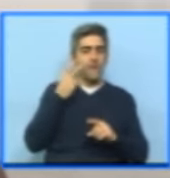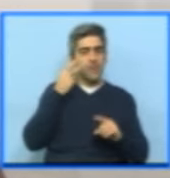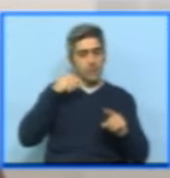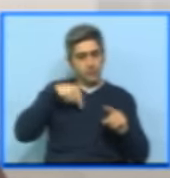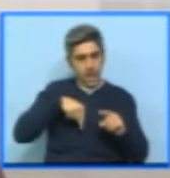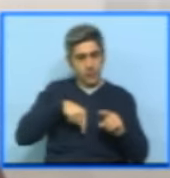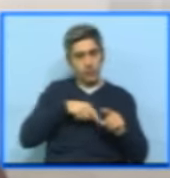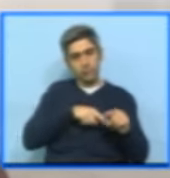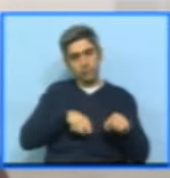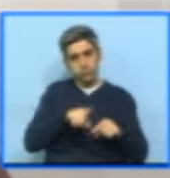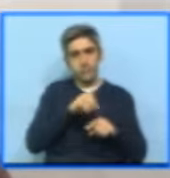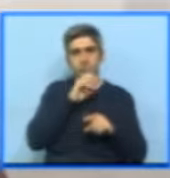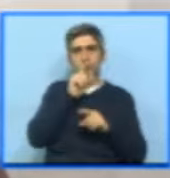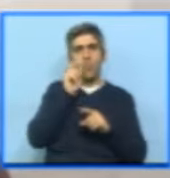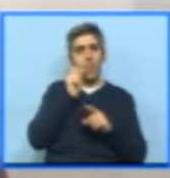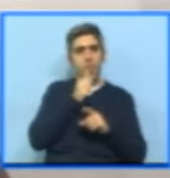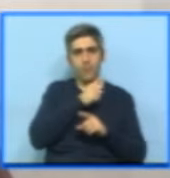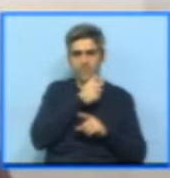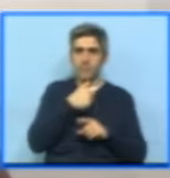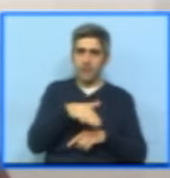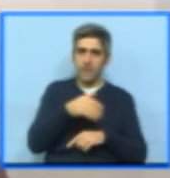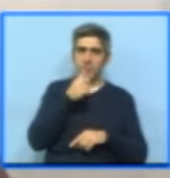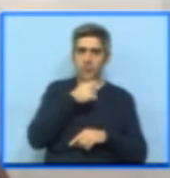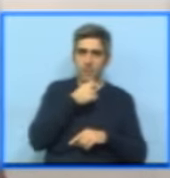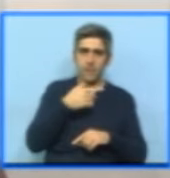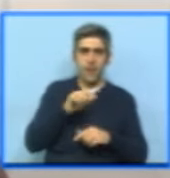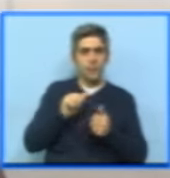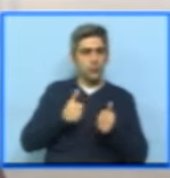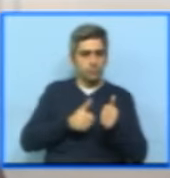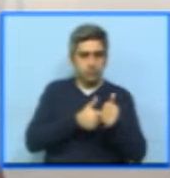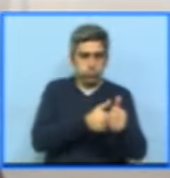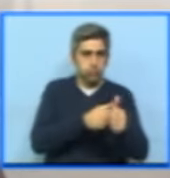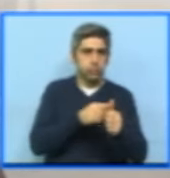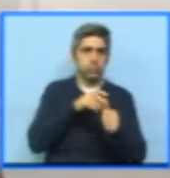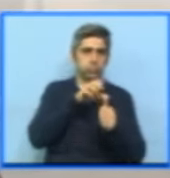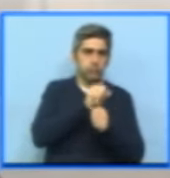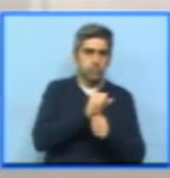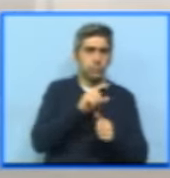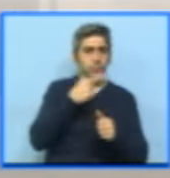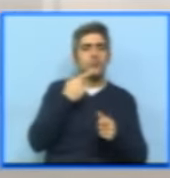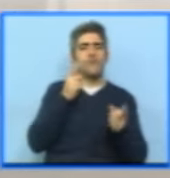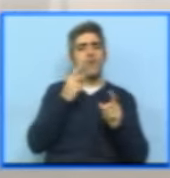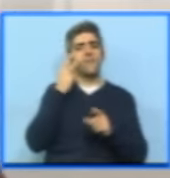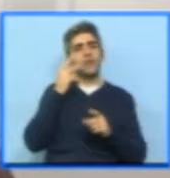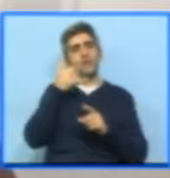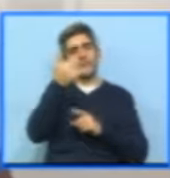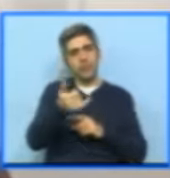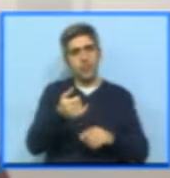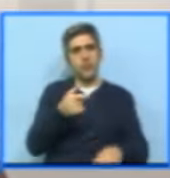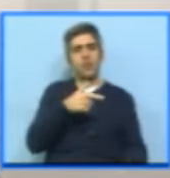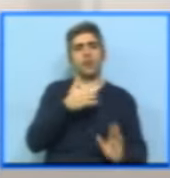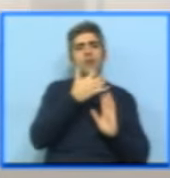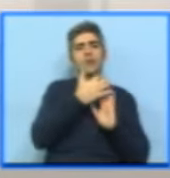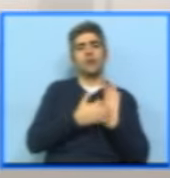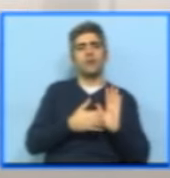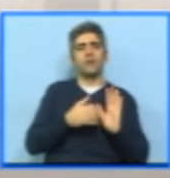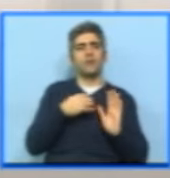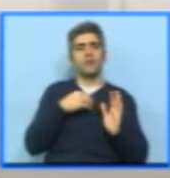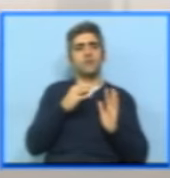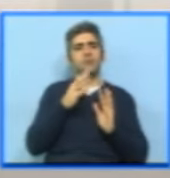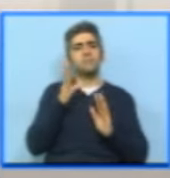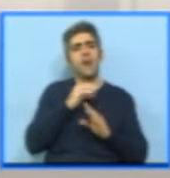o Filho do Homem vai sofrer. Vão persegui-lo e depois é que ele há de ressuscitar. Este texto também tem, enfim, eu destacaria mais